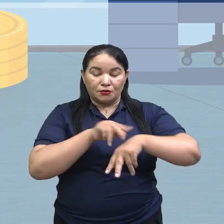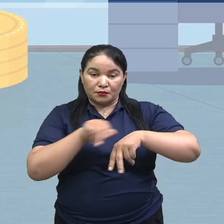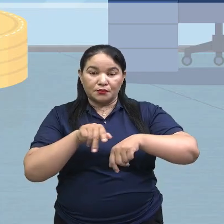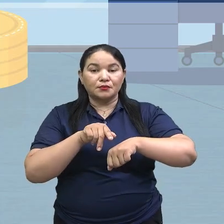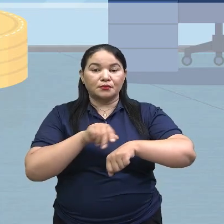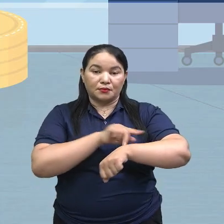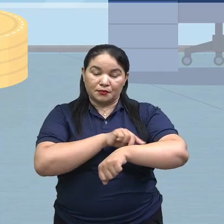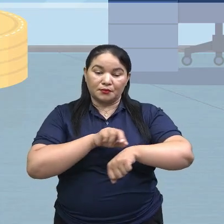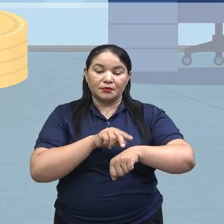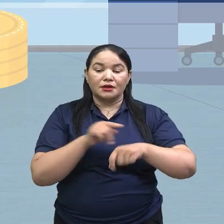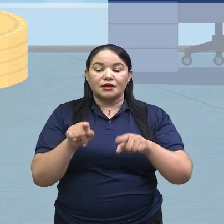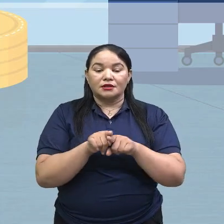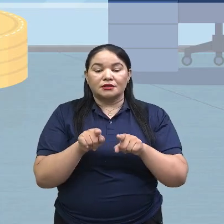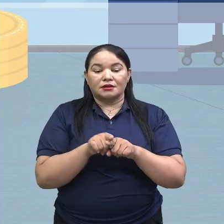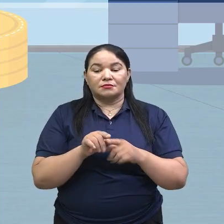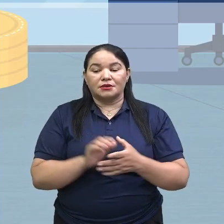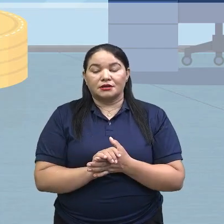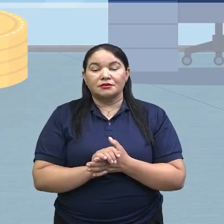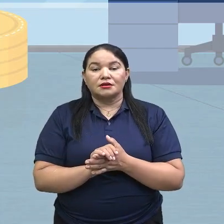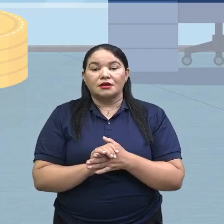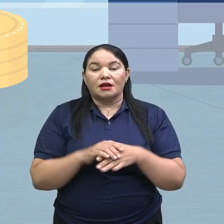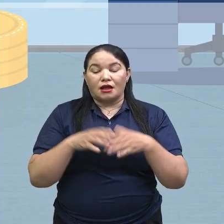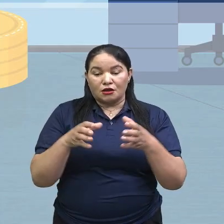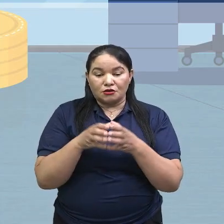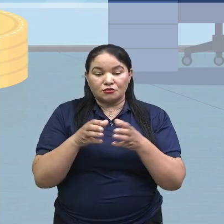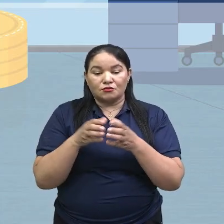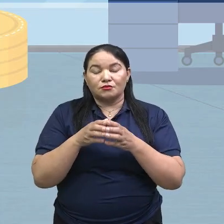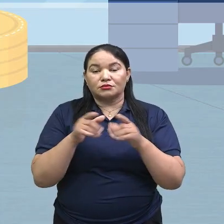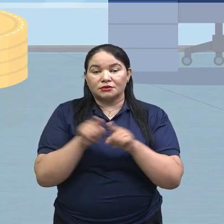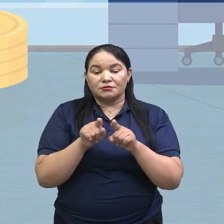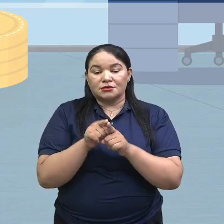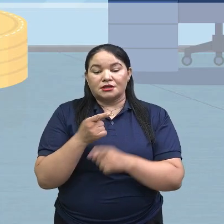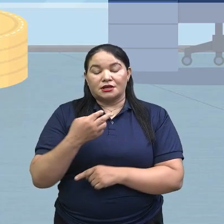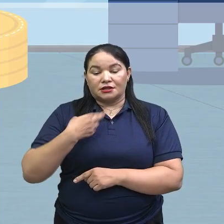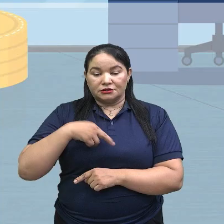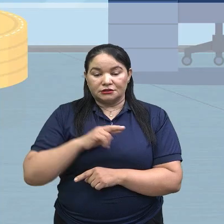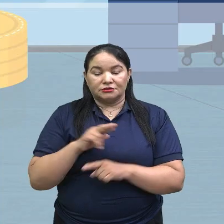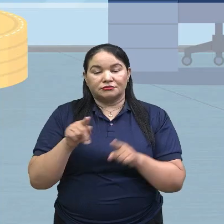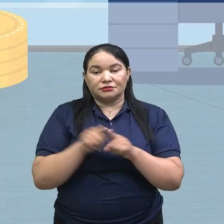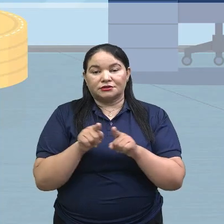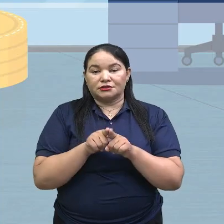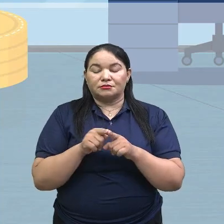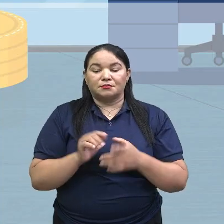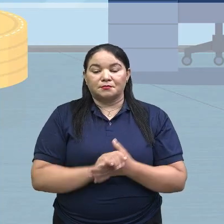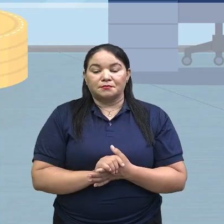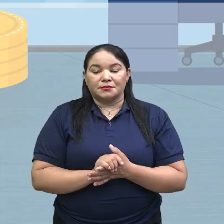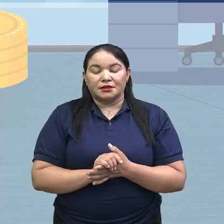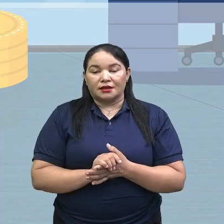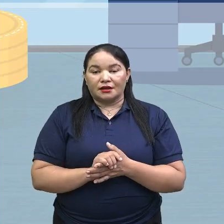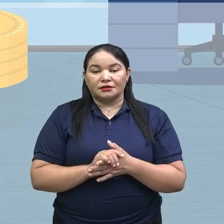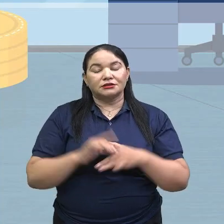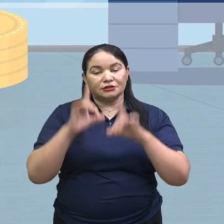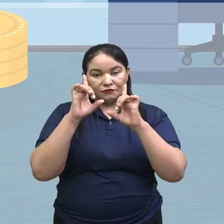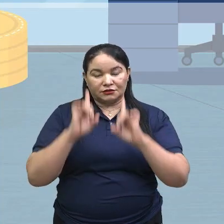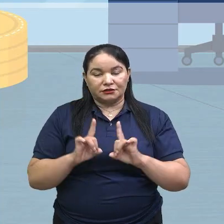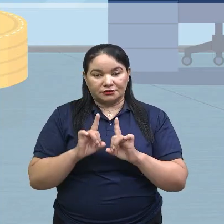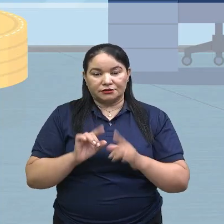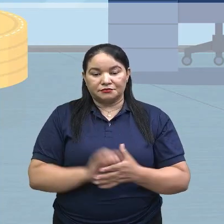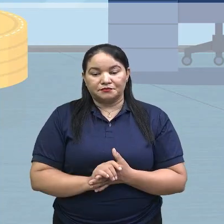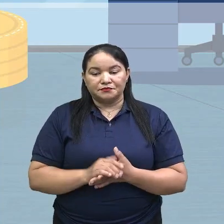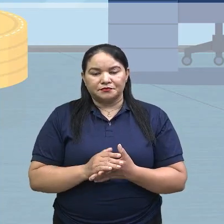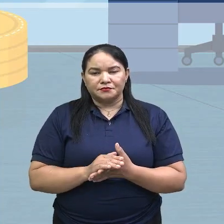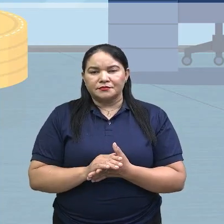casta, religião, orientação sexual e deficiências, né? Então, nós temos aí como se dão essas